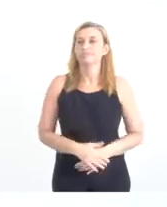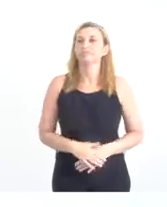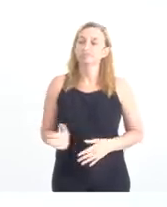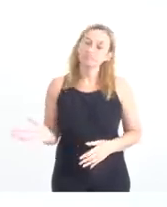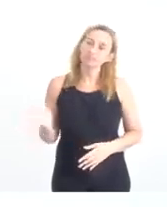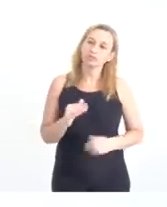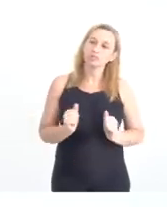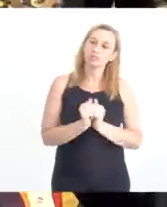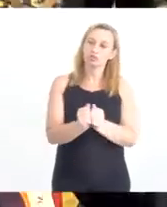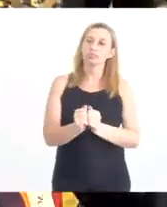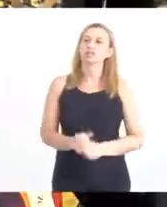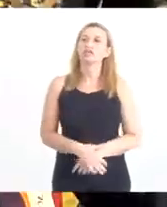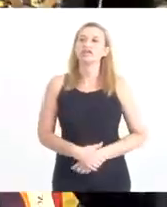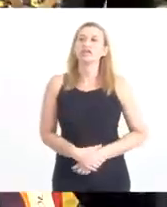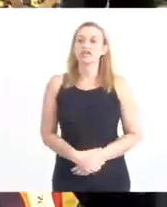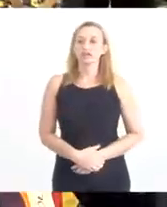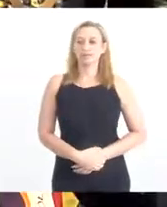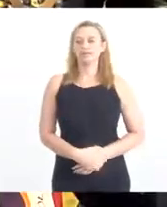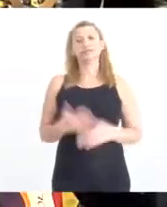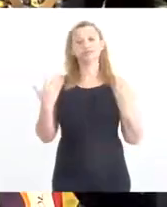vamos em frente